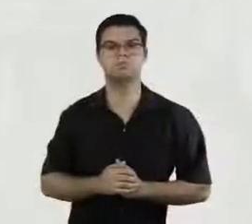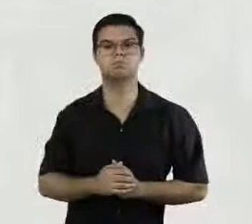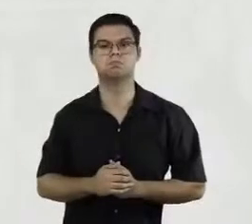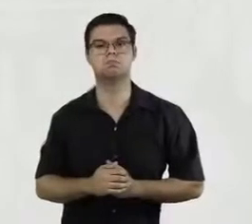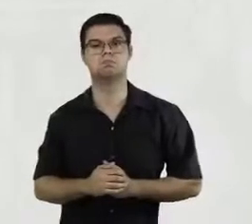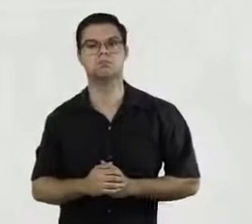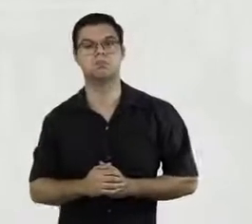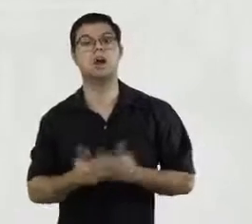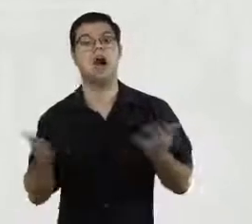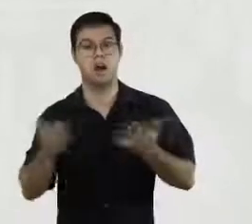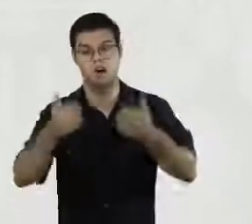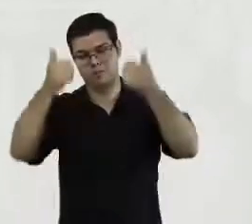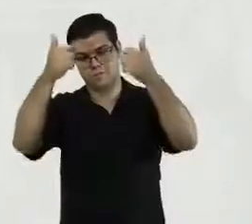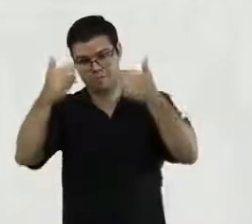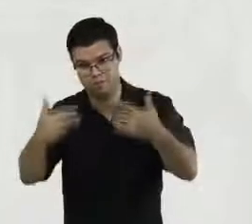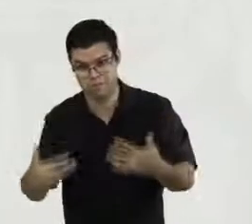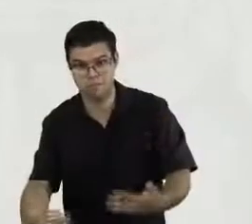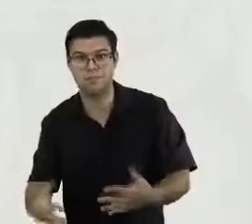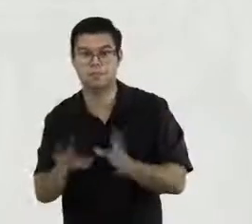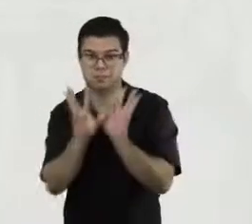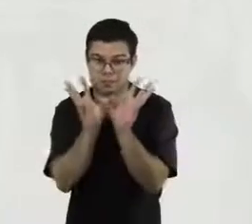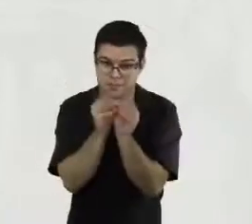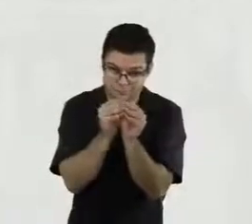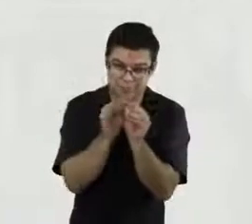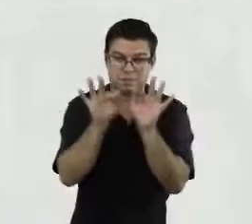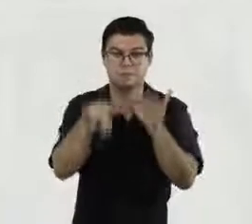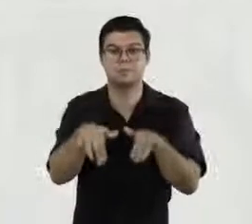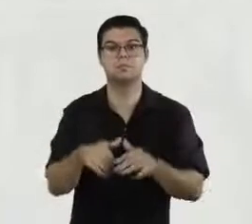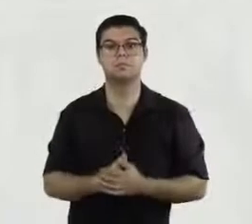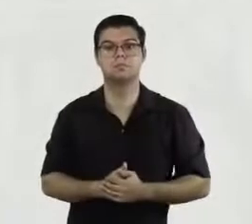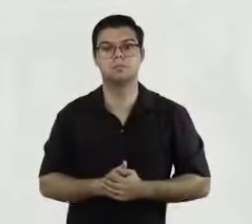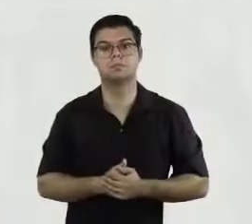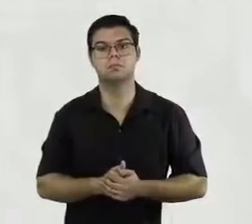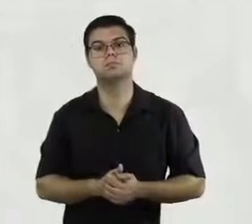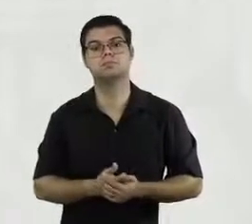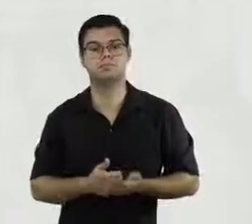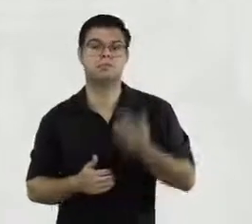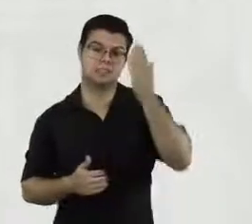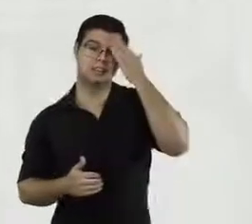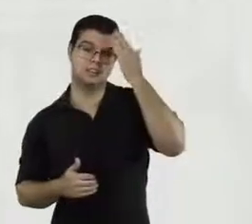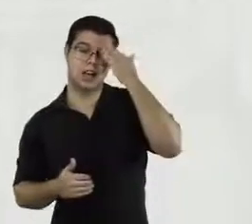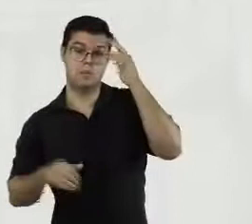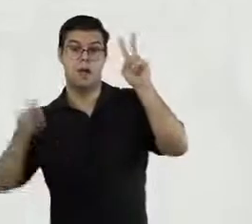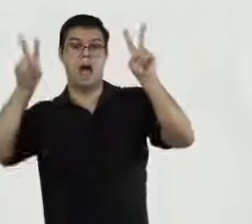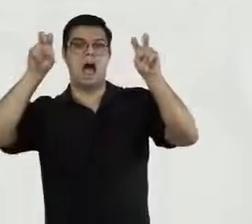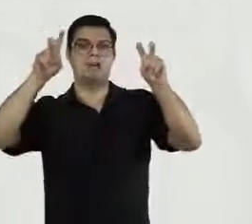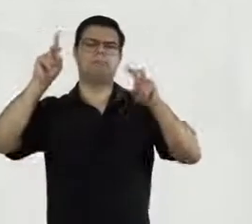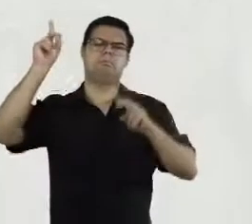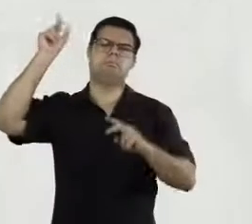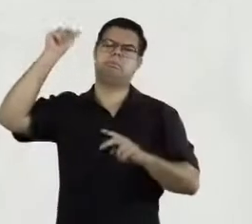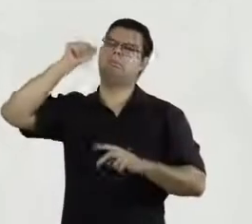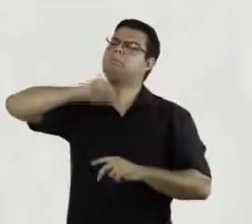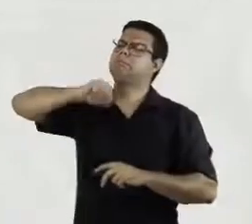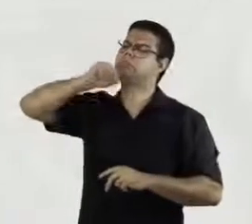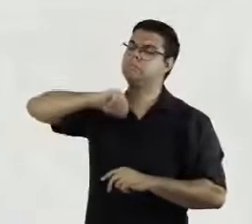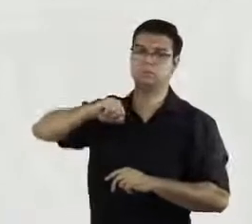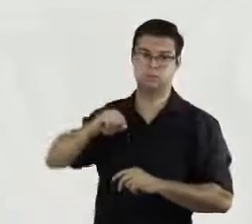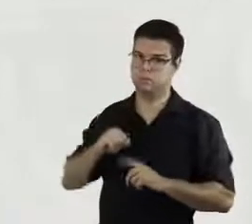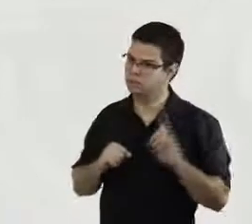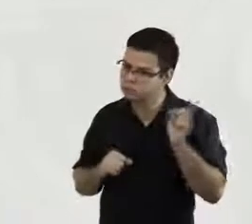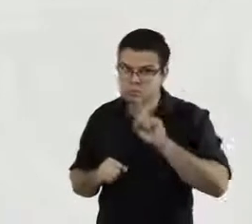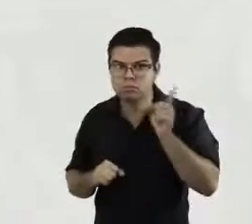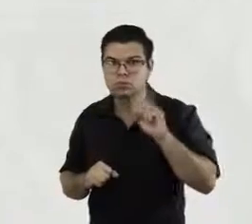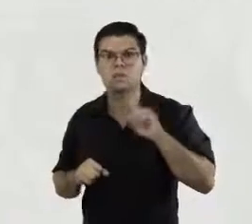Nas considerações finais. Bom, longe de ser um assunto obsoleto, desde as